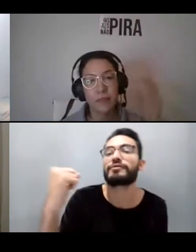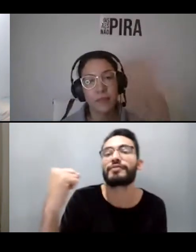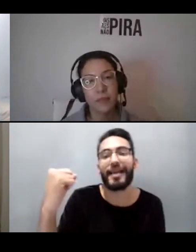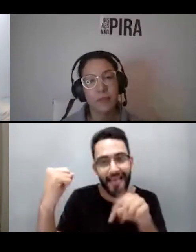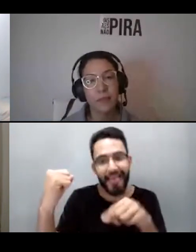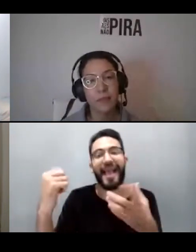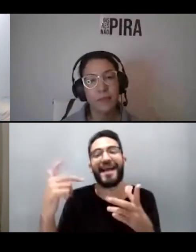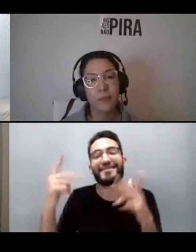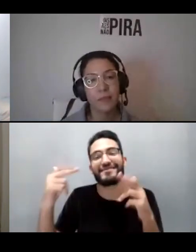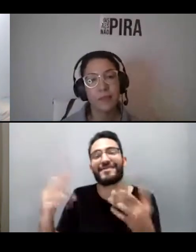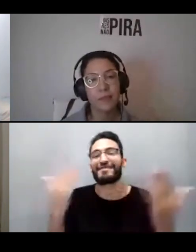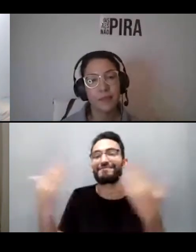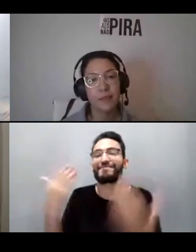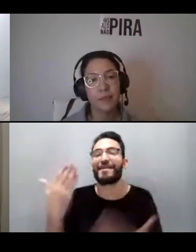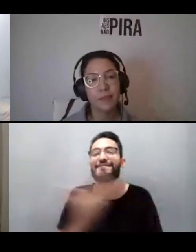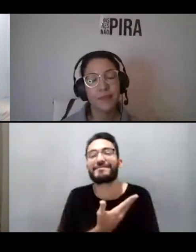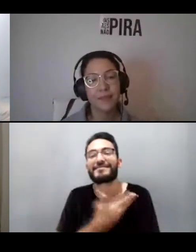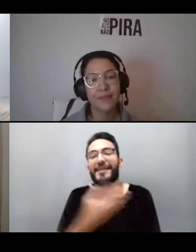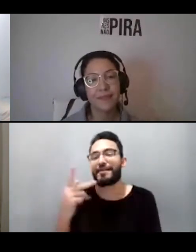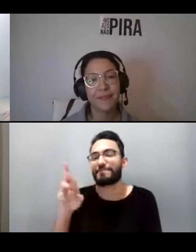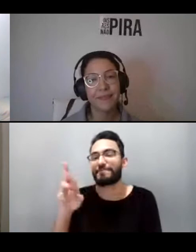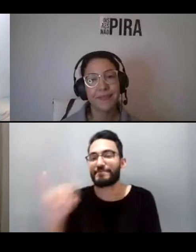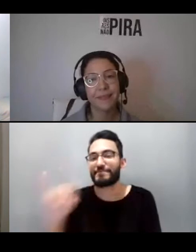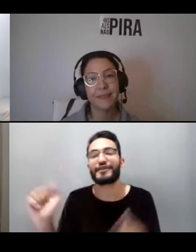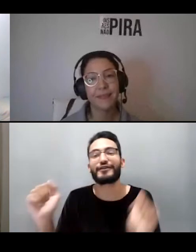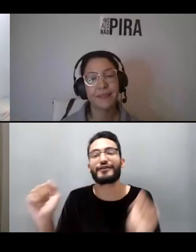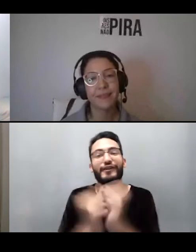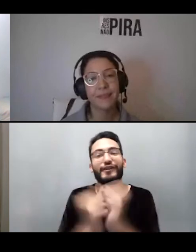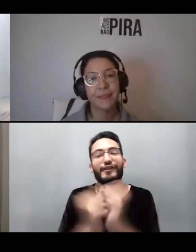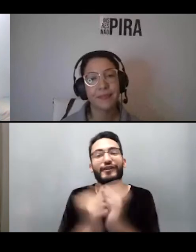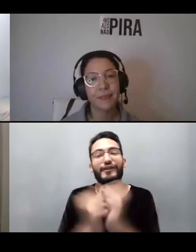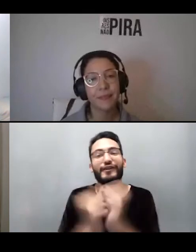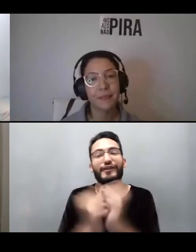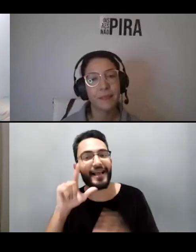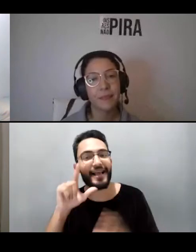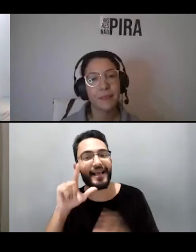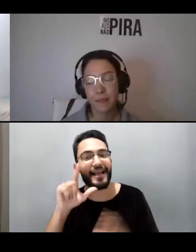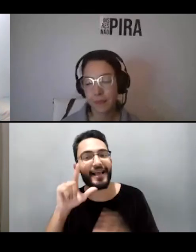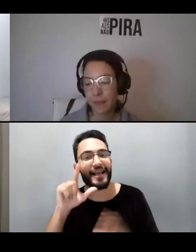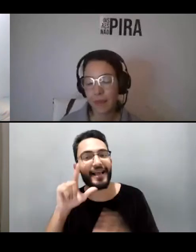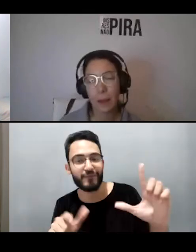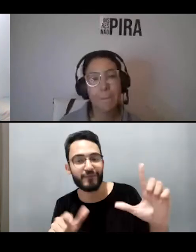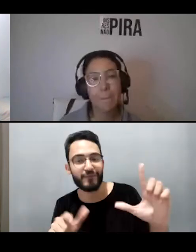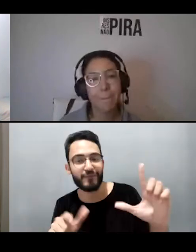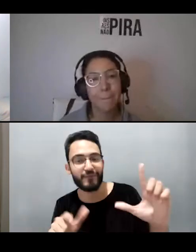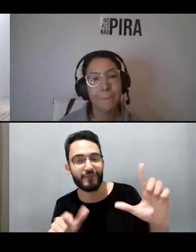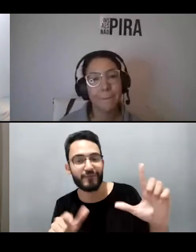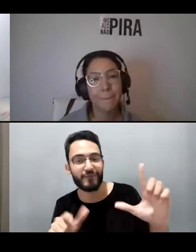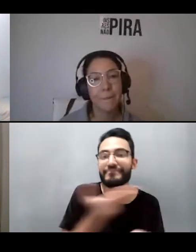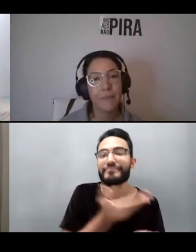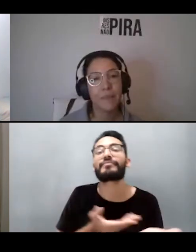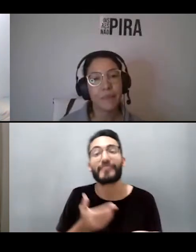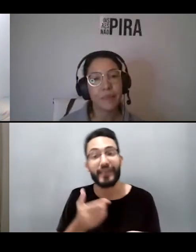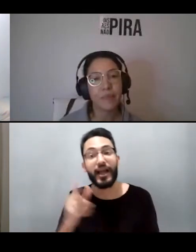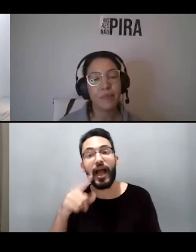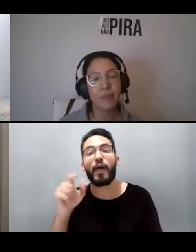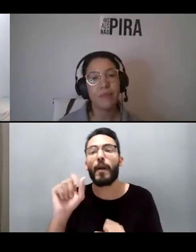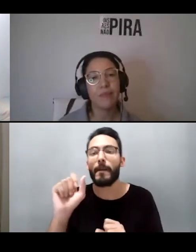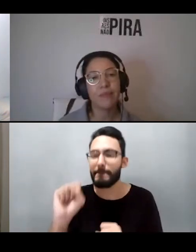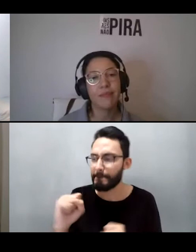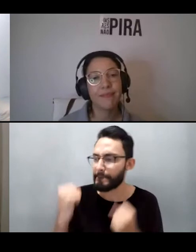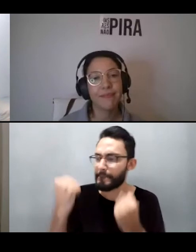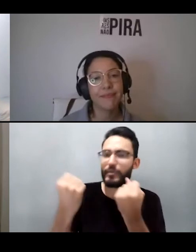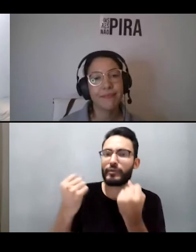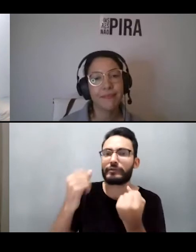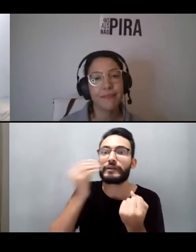gente também, a amizade que a gente criou. E sobre o ambiente seguro, é para a gente ter, né, esse poder de experimentação, né, de